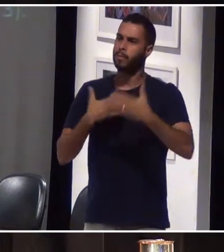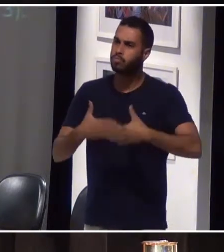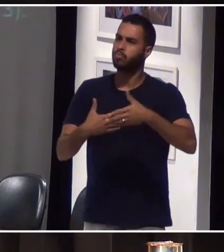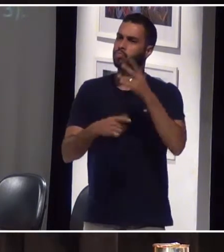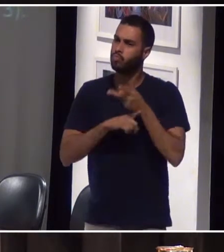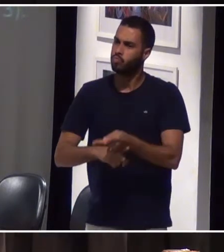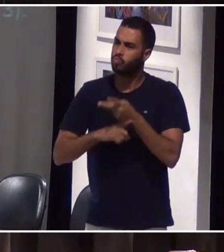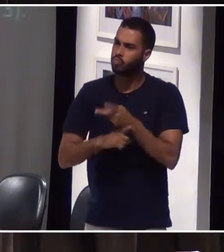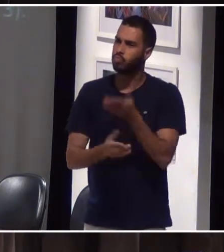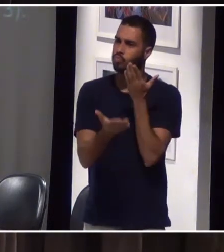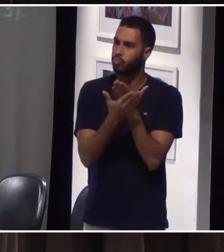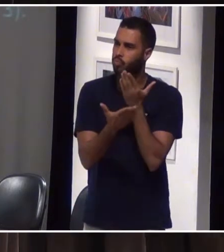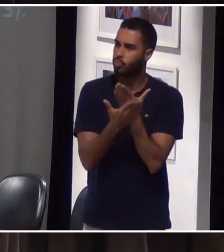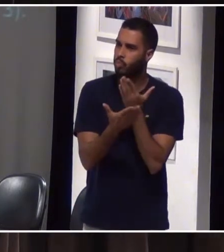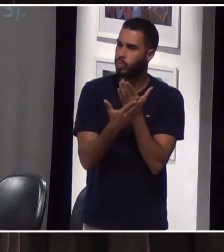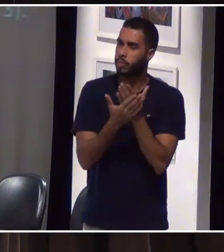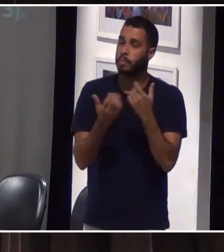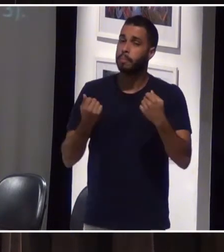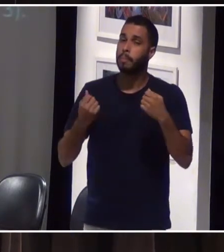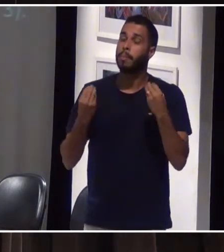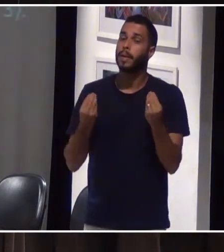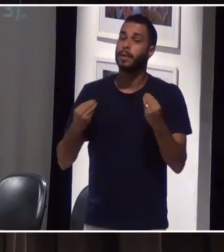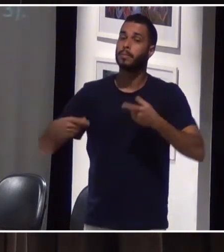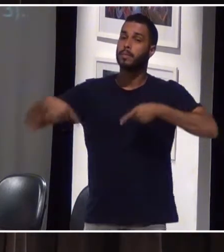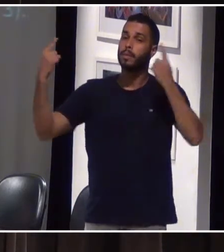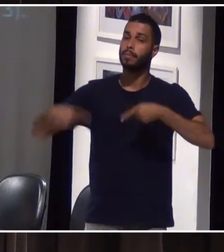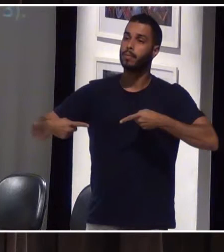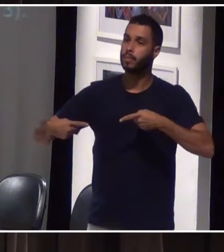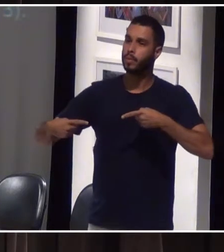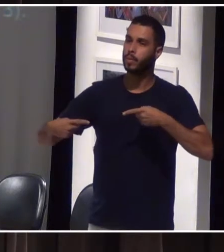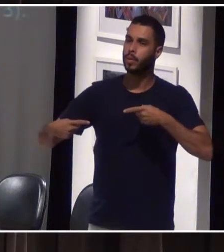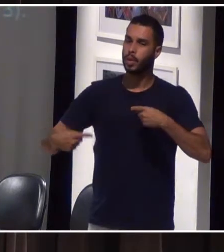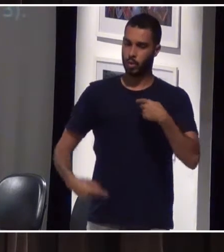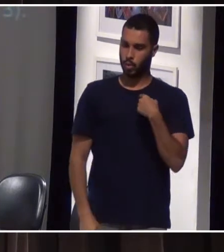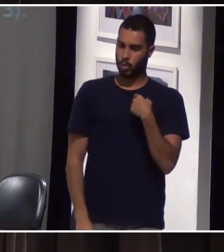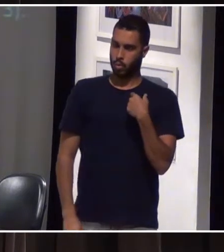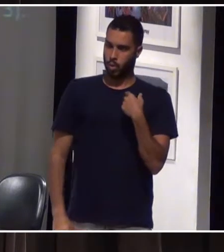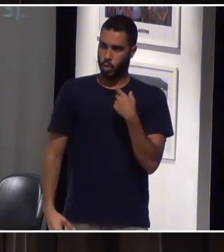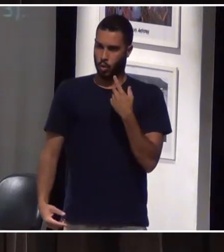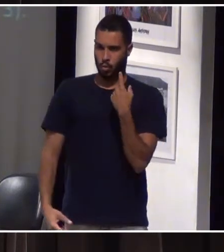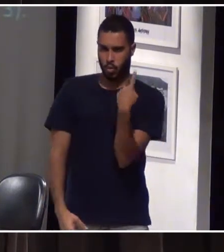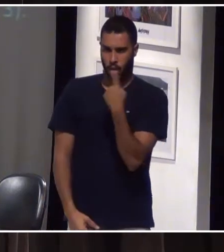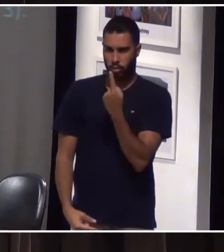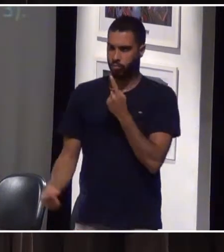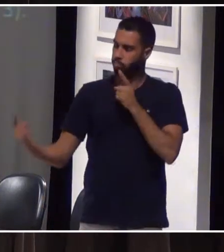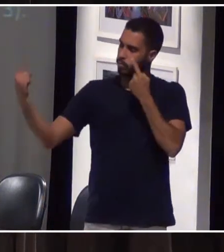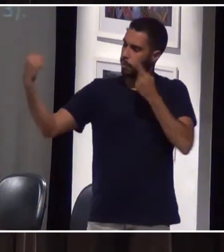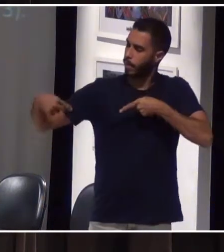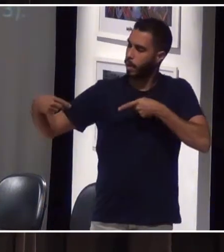termos condições de concorrência. Porque é só estando aptos a uma concorrência que nós